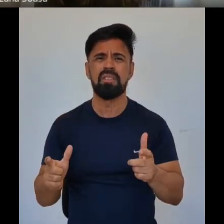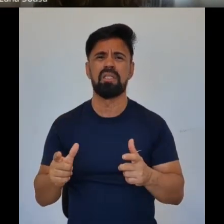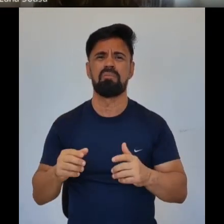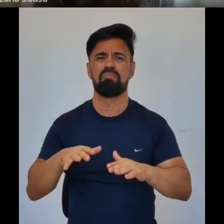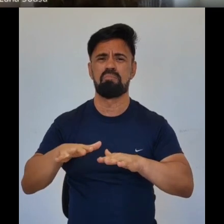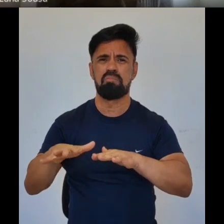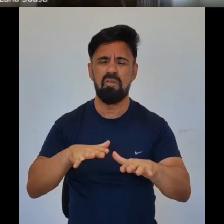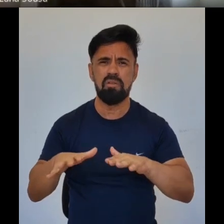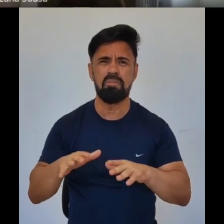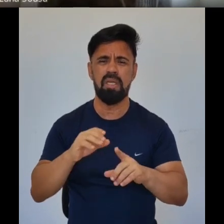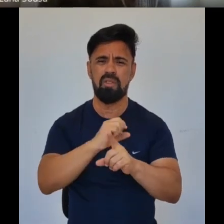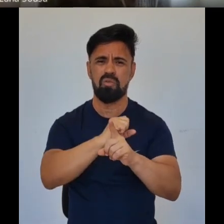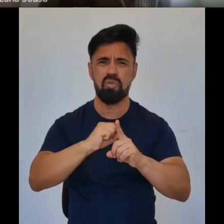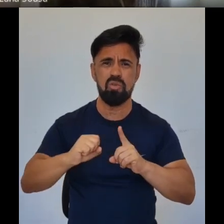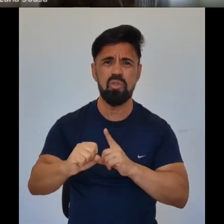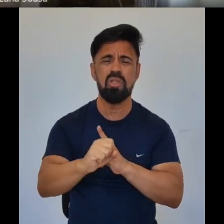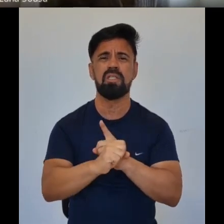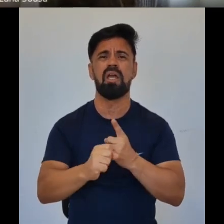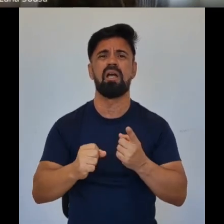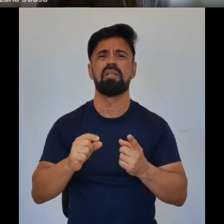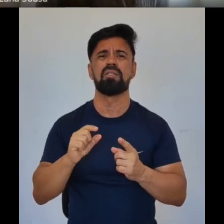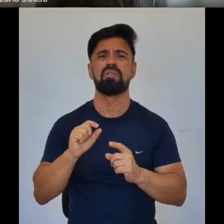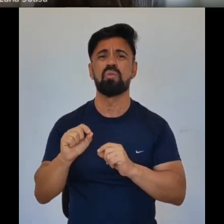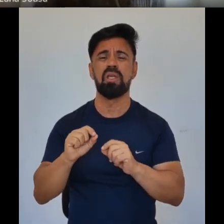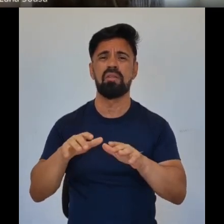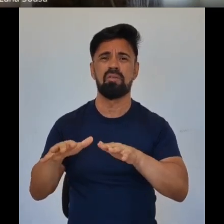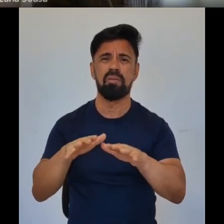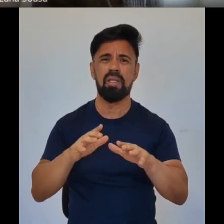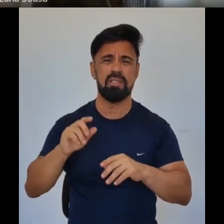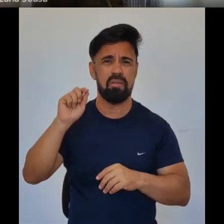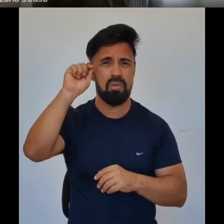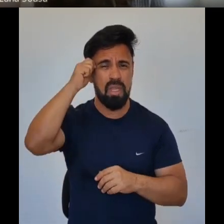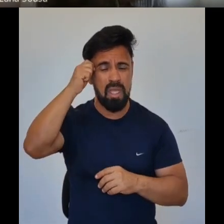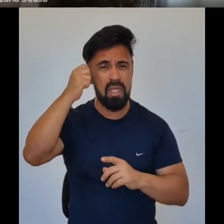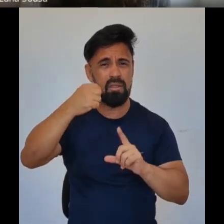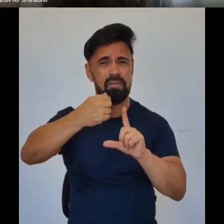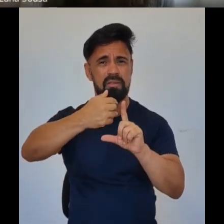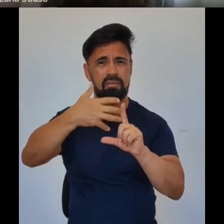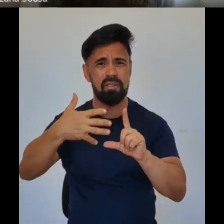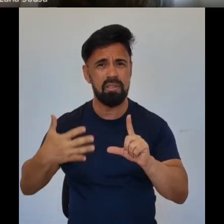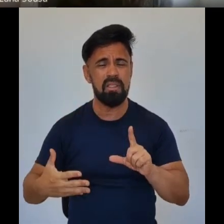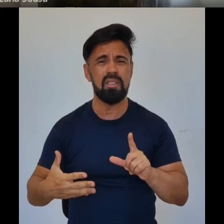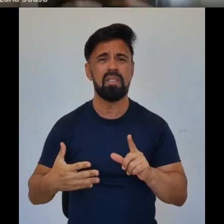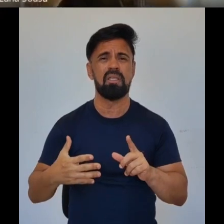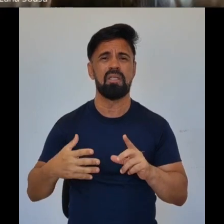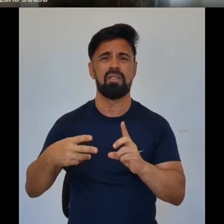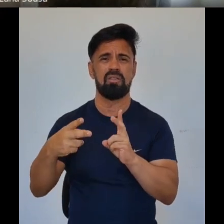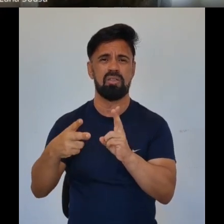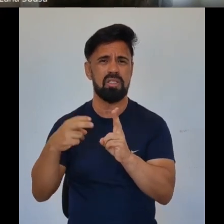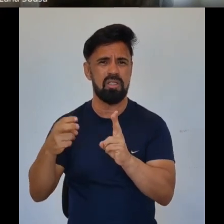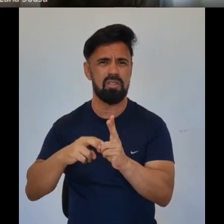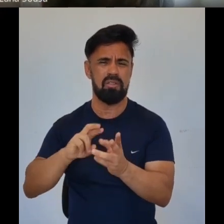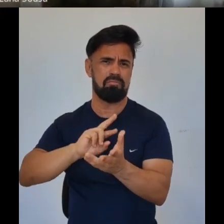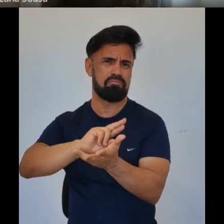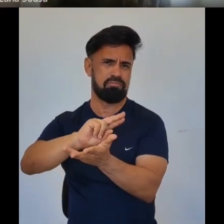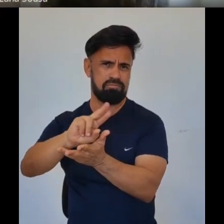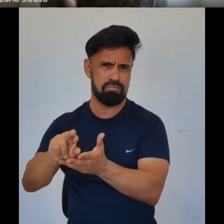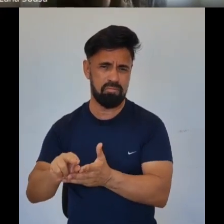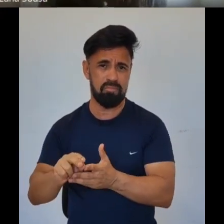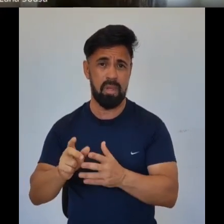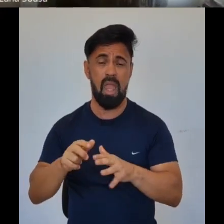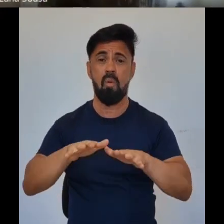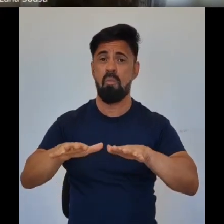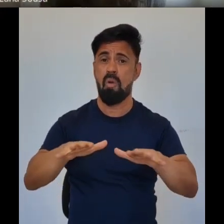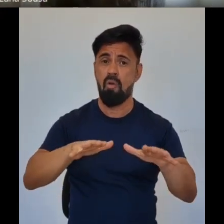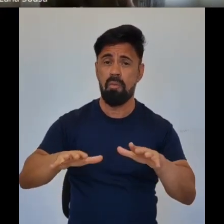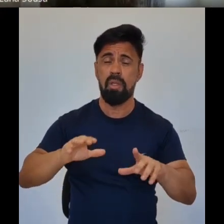em movimentos sociais, então a gente vai ter movimentos sociais da população negra, LGBTQIA+, da população indígena e muitos outros. Esse